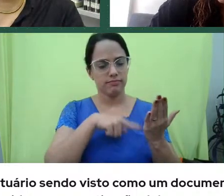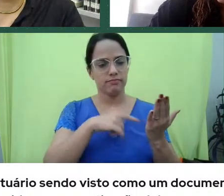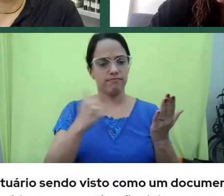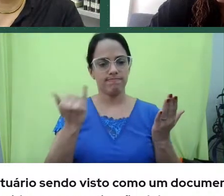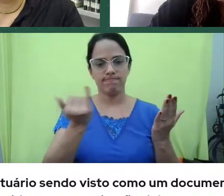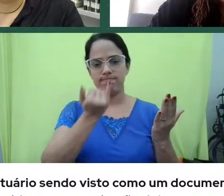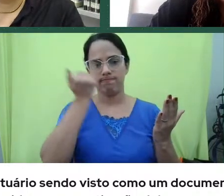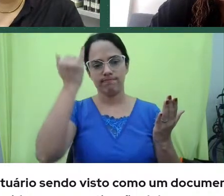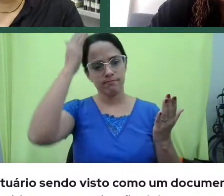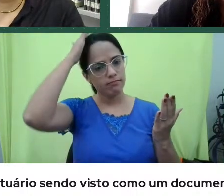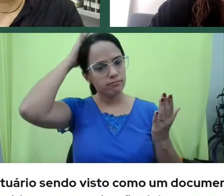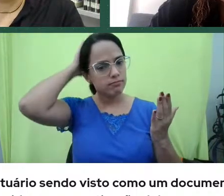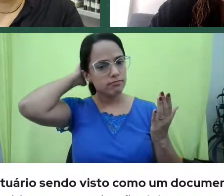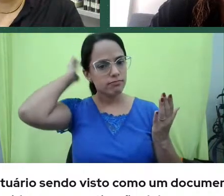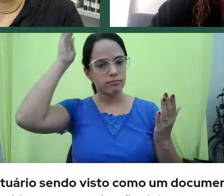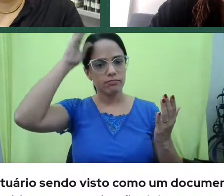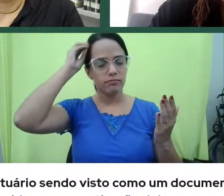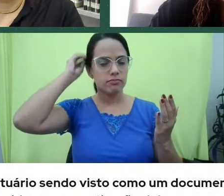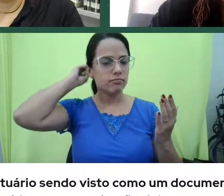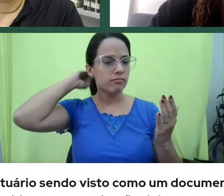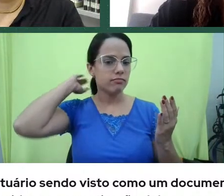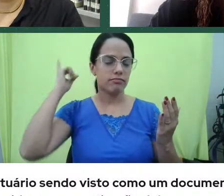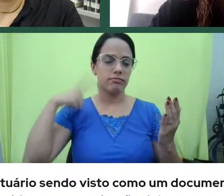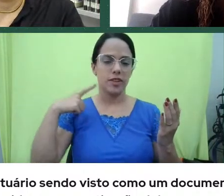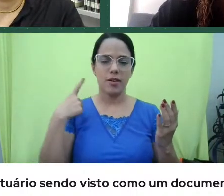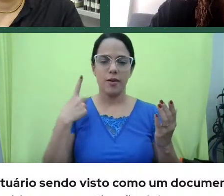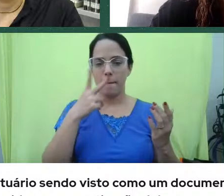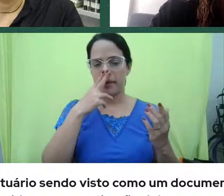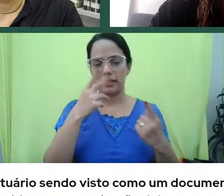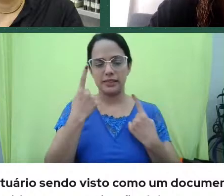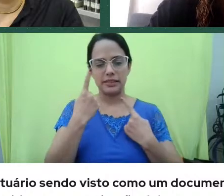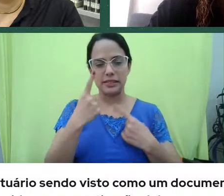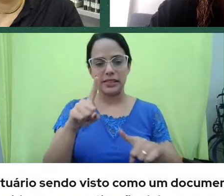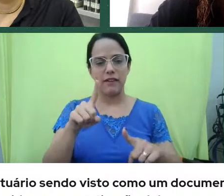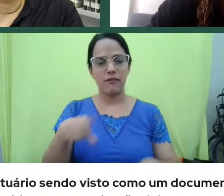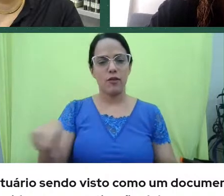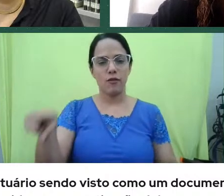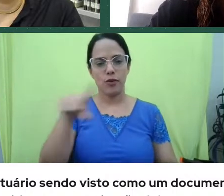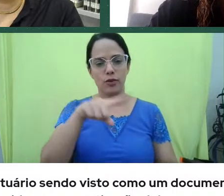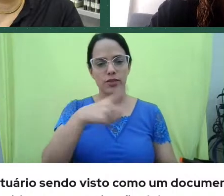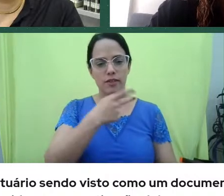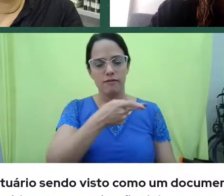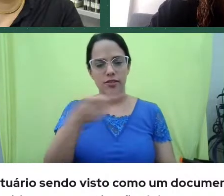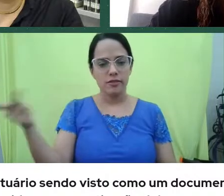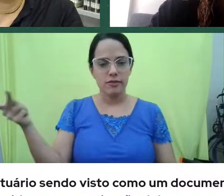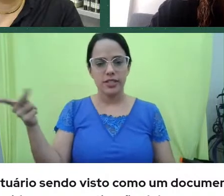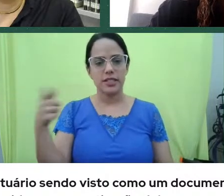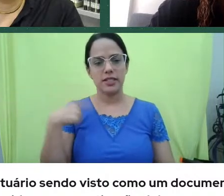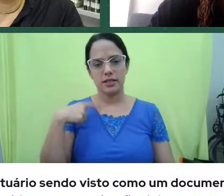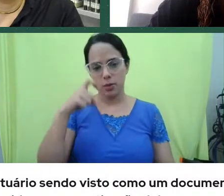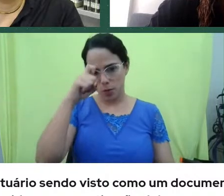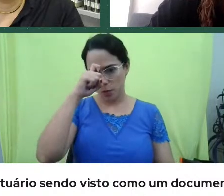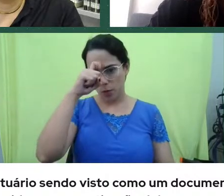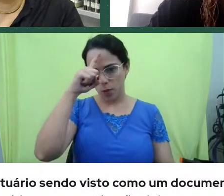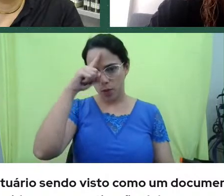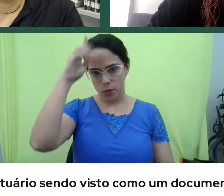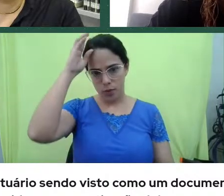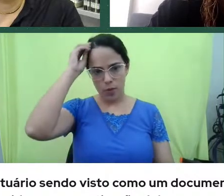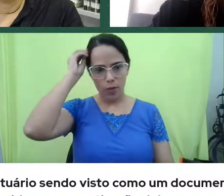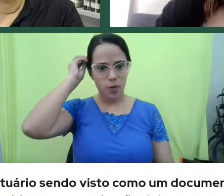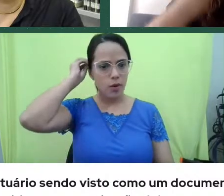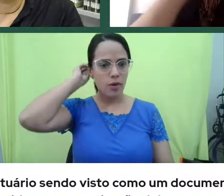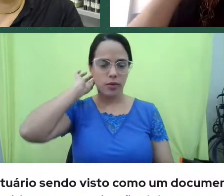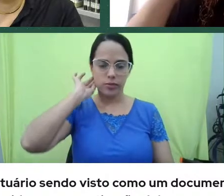mas eu desafio a qualquer um de vocês a fazer uma visita nos principais hospitais,